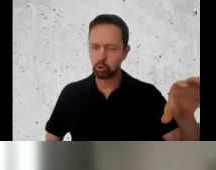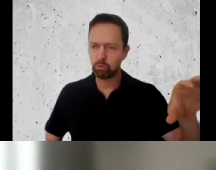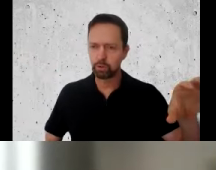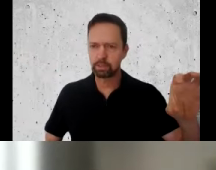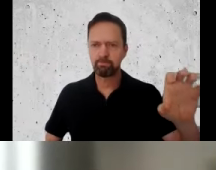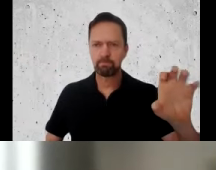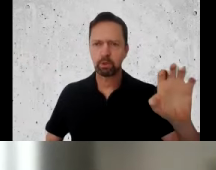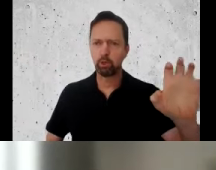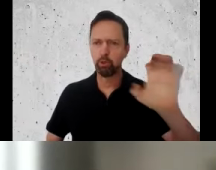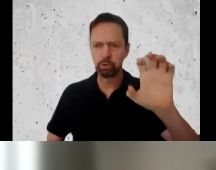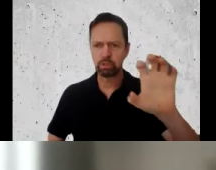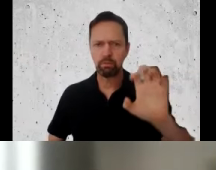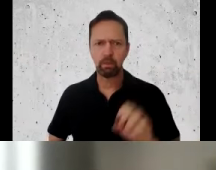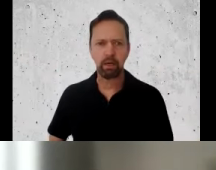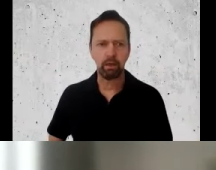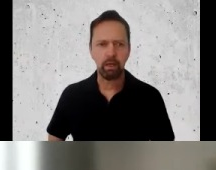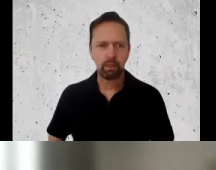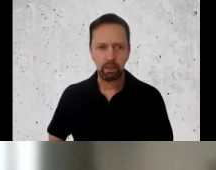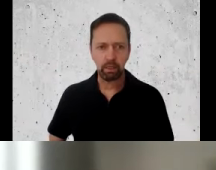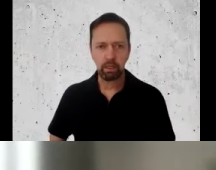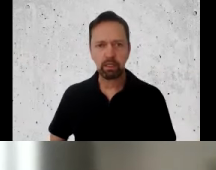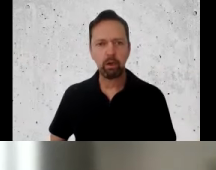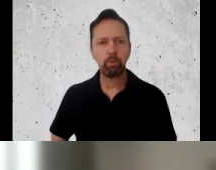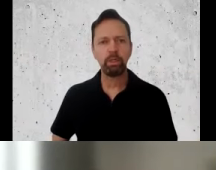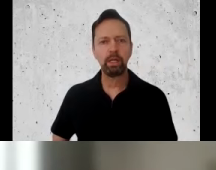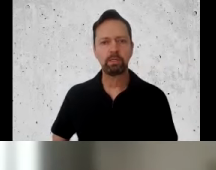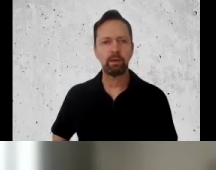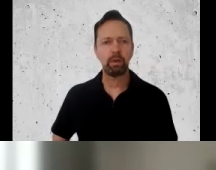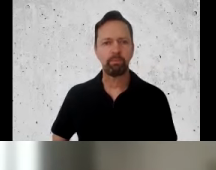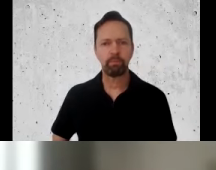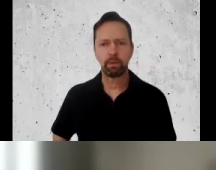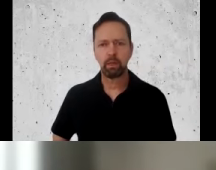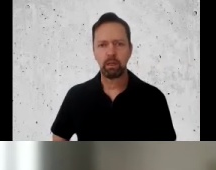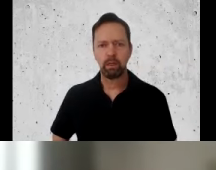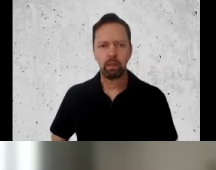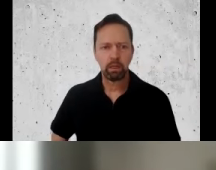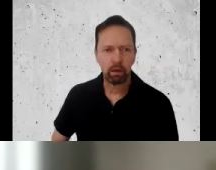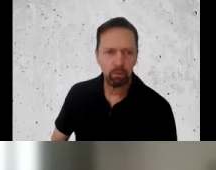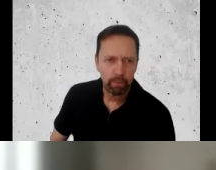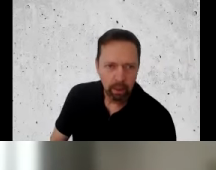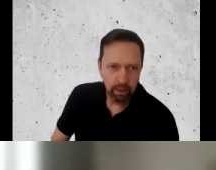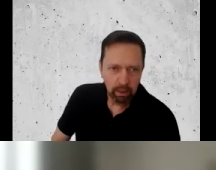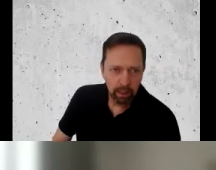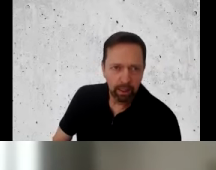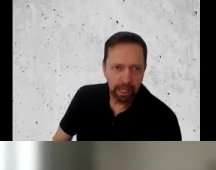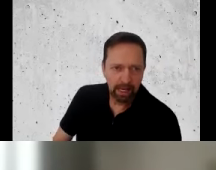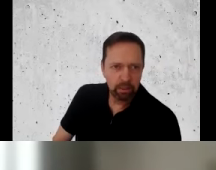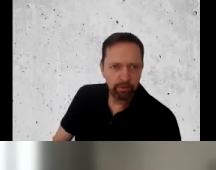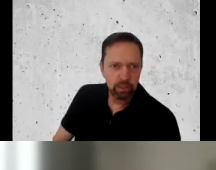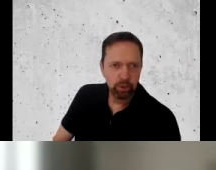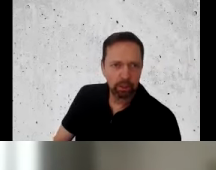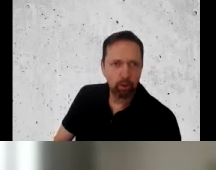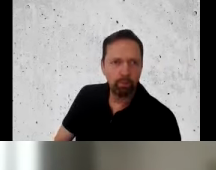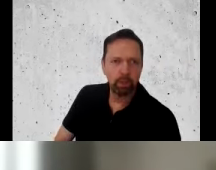os insumos crus, né? E tem componentes também. Então,